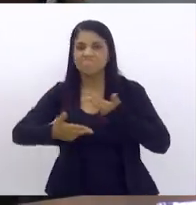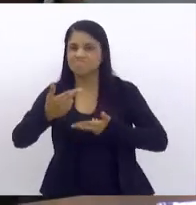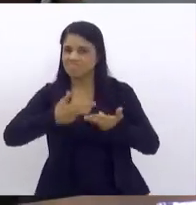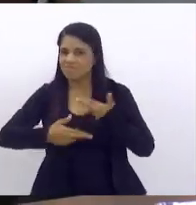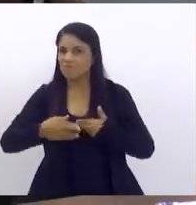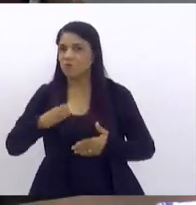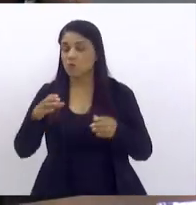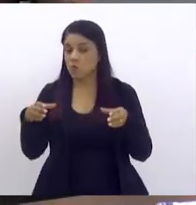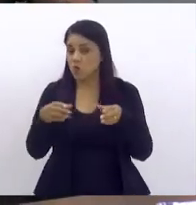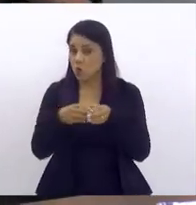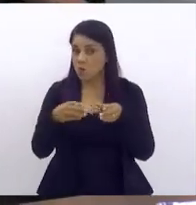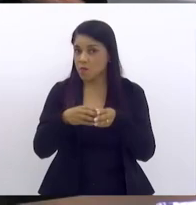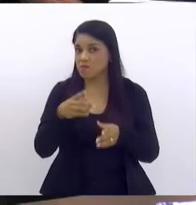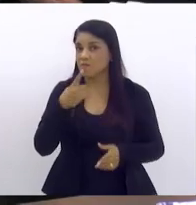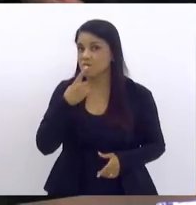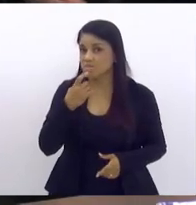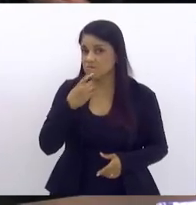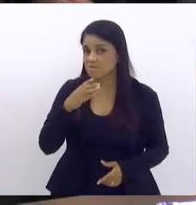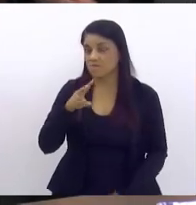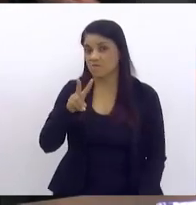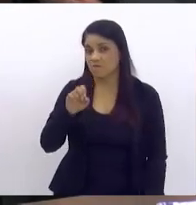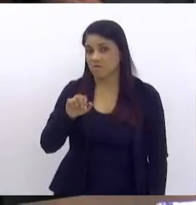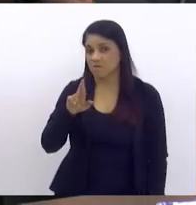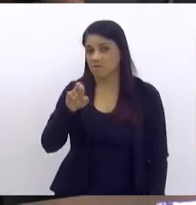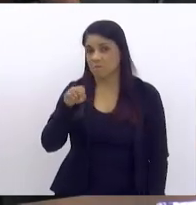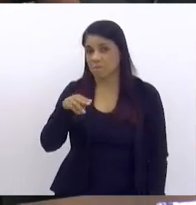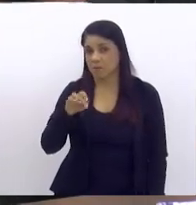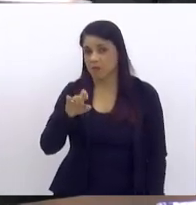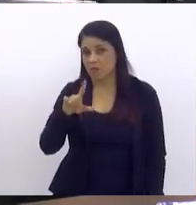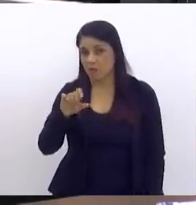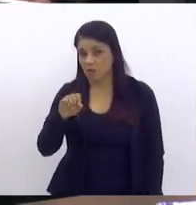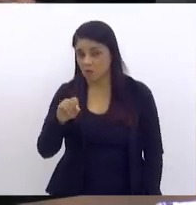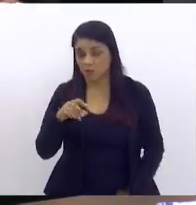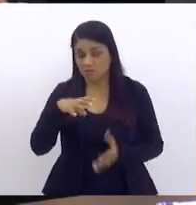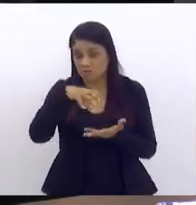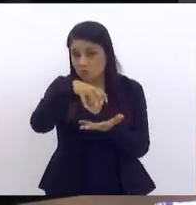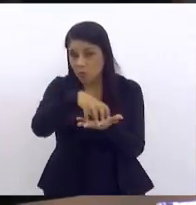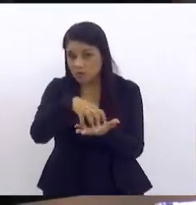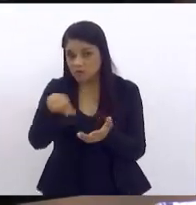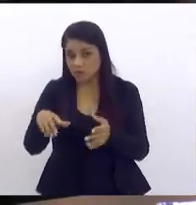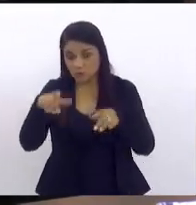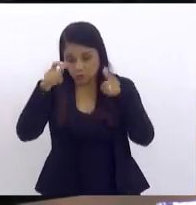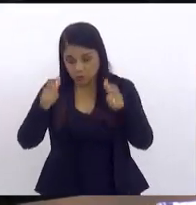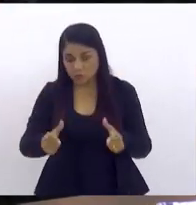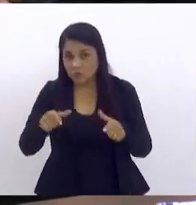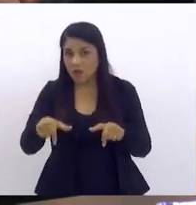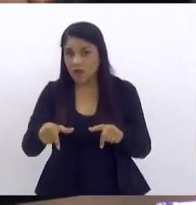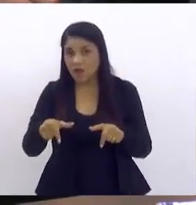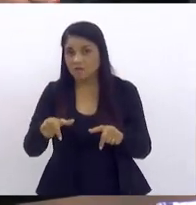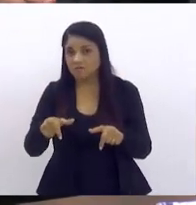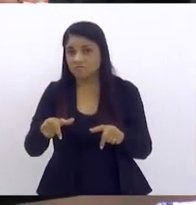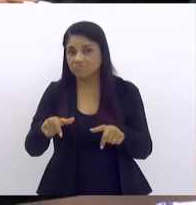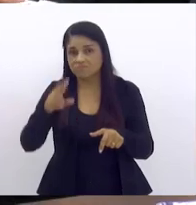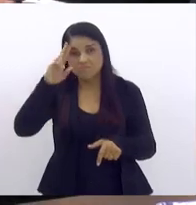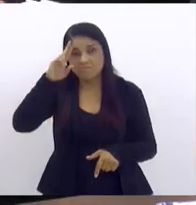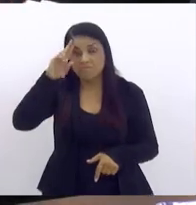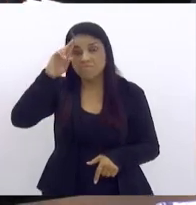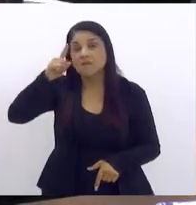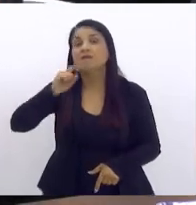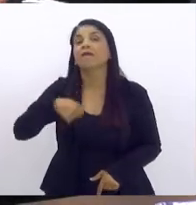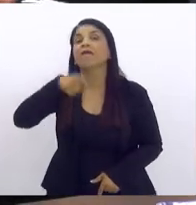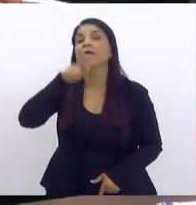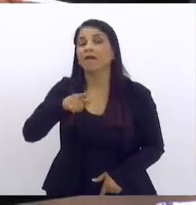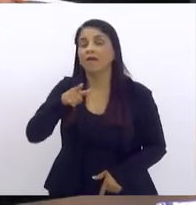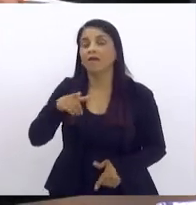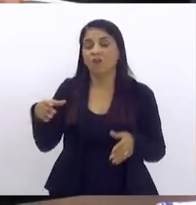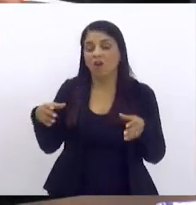teve a sua votação concentrada numa área de domínio do Comando Vermelho. Então, fica aqui a minha solidariedade ao